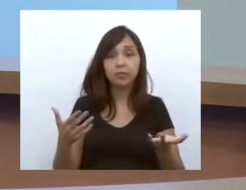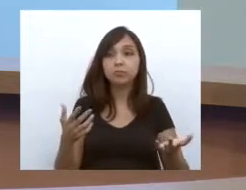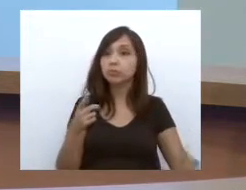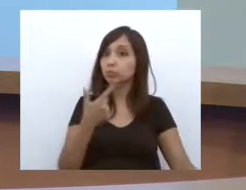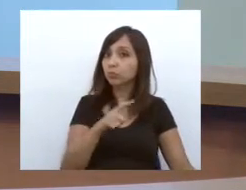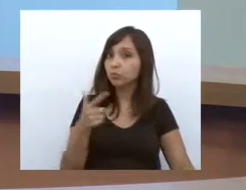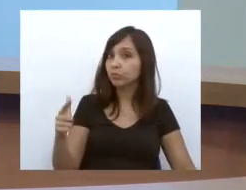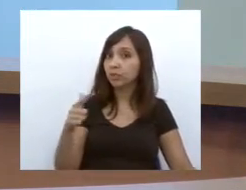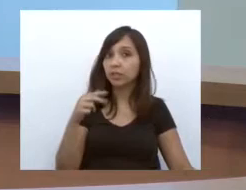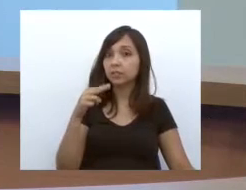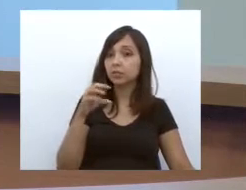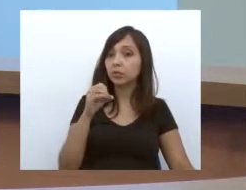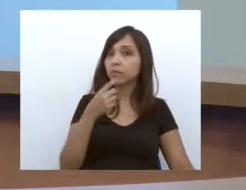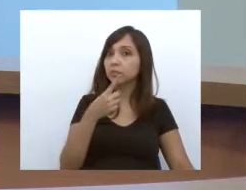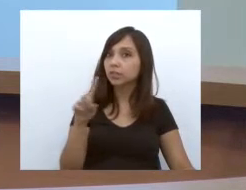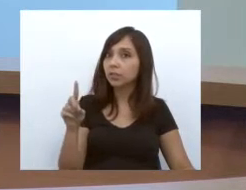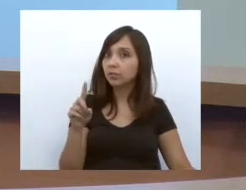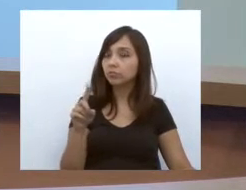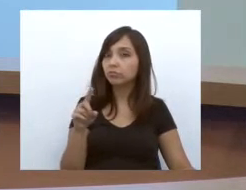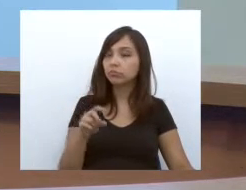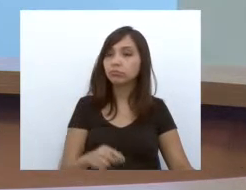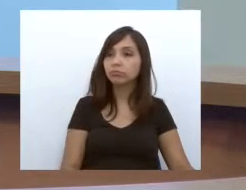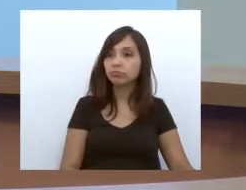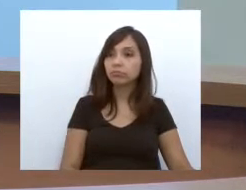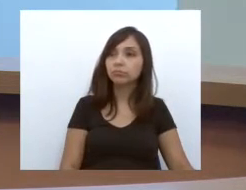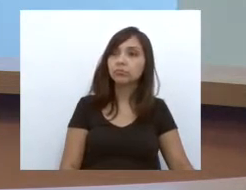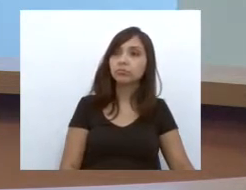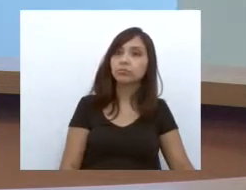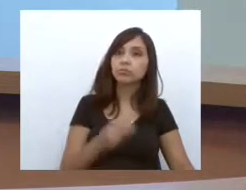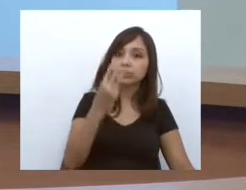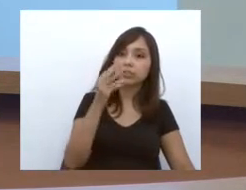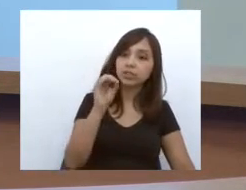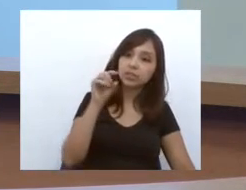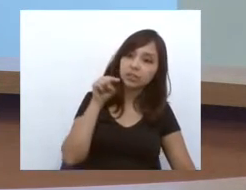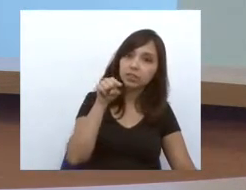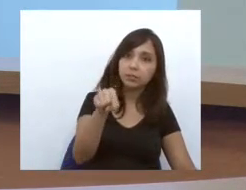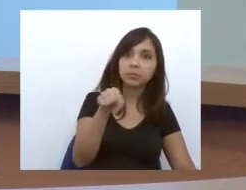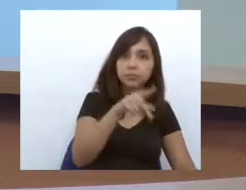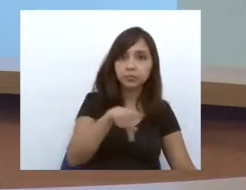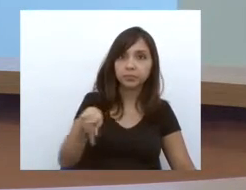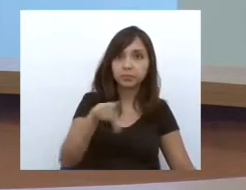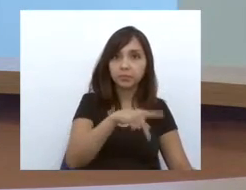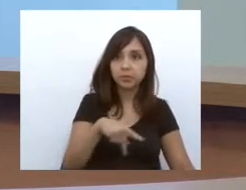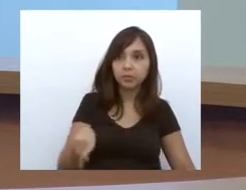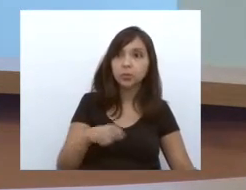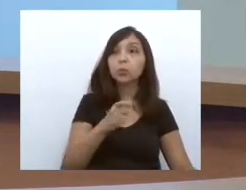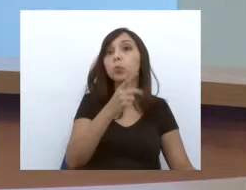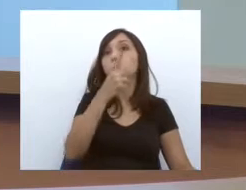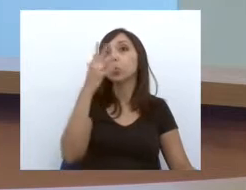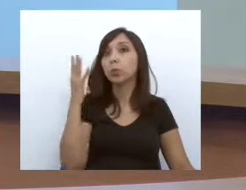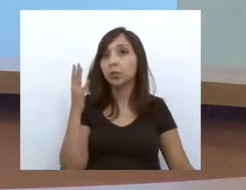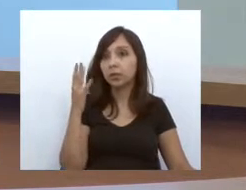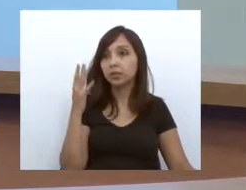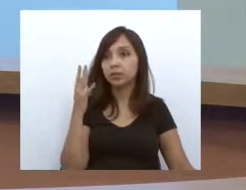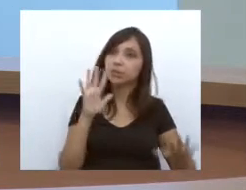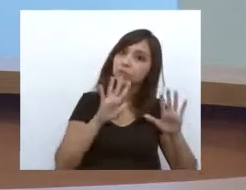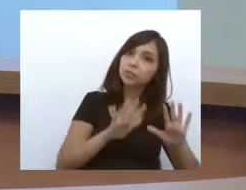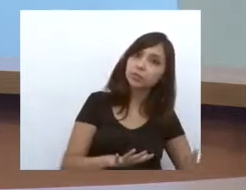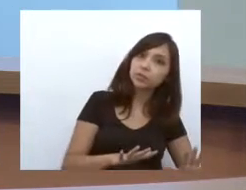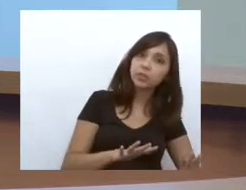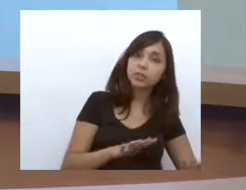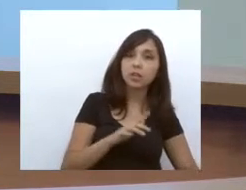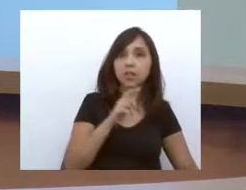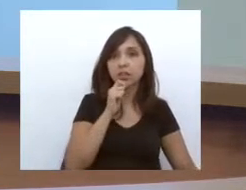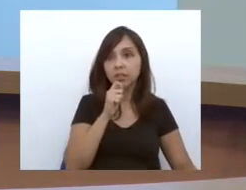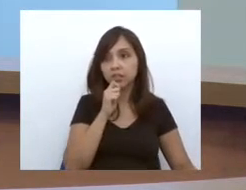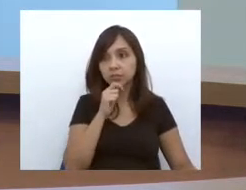tem noção ainda, entre os 30 mil professores, quantos ficarão sem emprego.